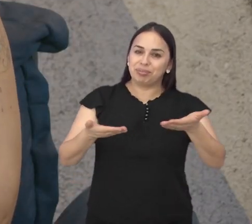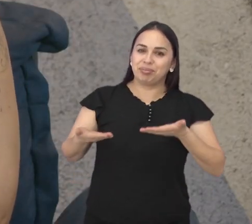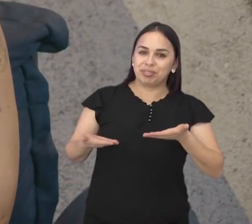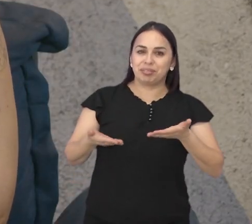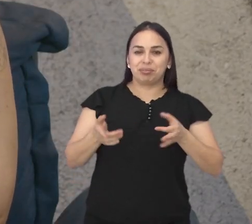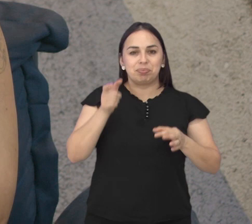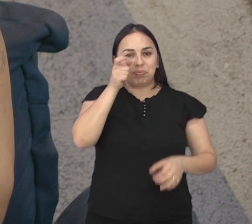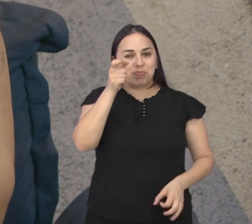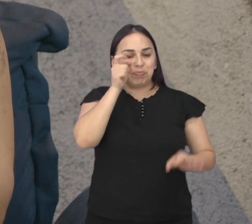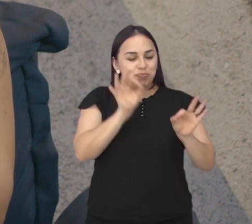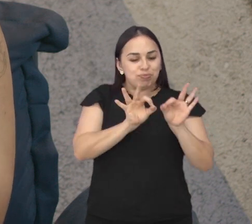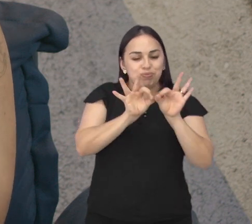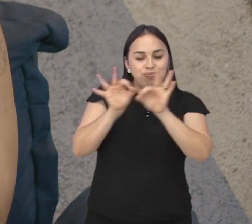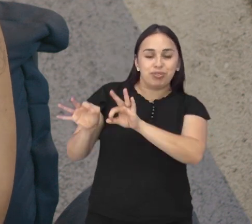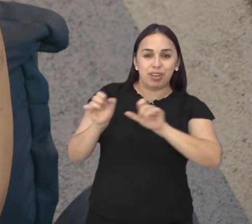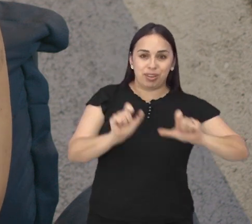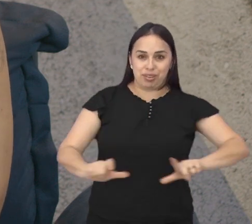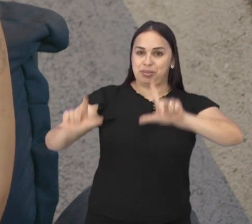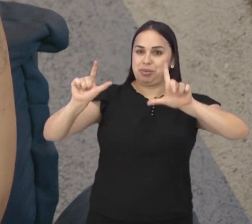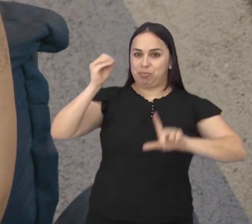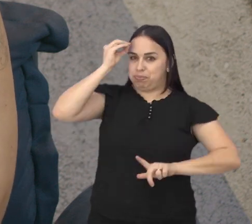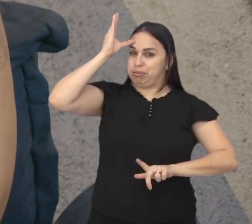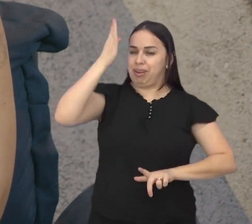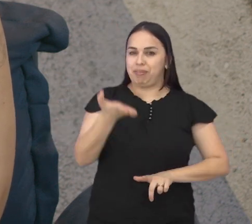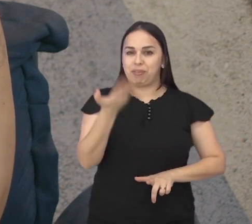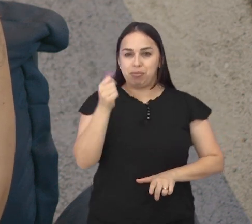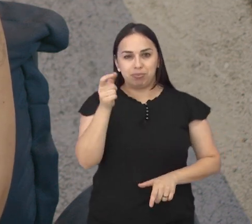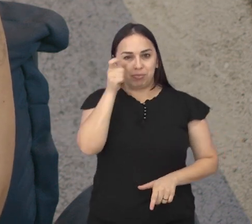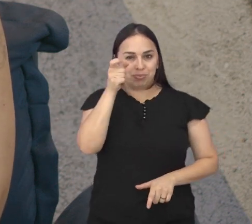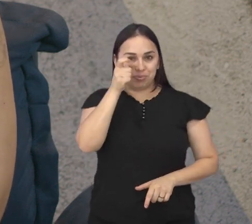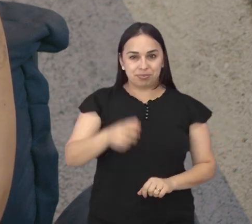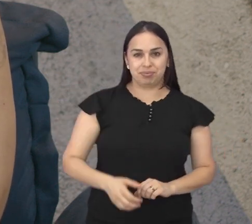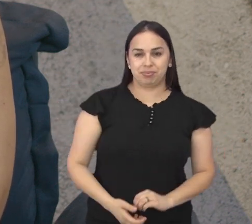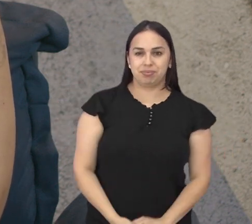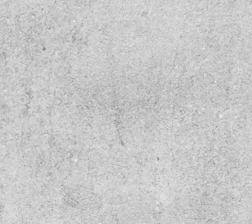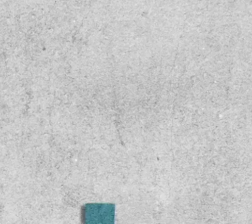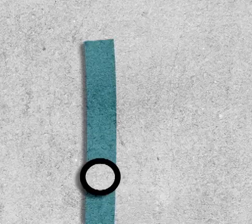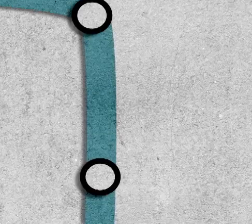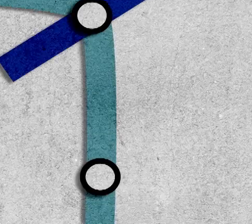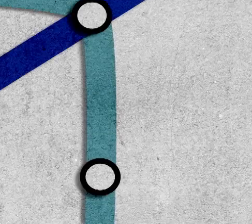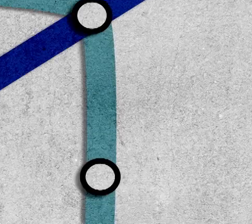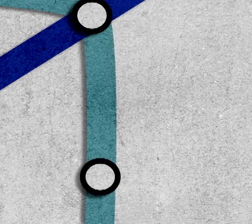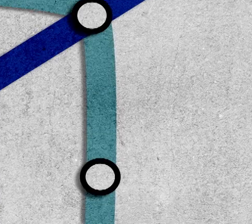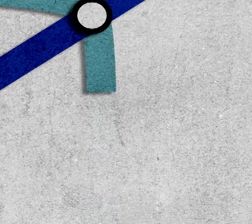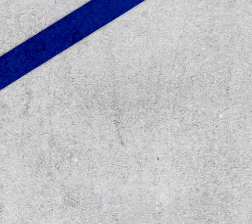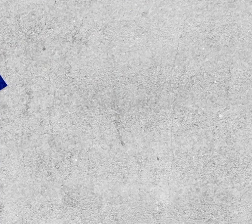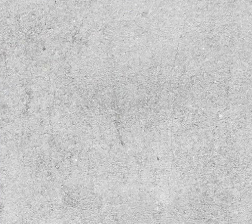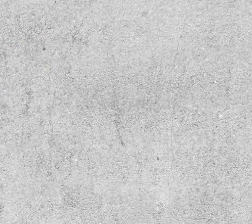convido para acompanhar o nosso quadro da Plataforma do Conhecimento. Vamos assistir?